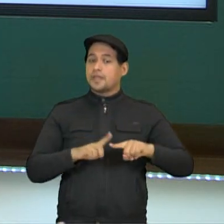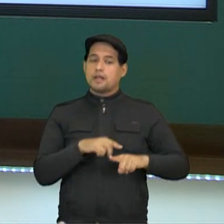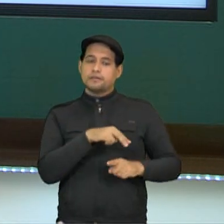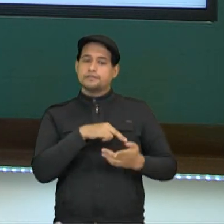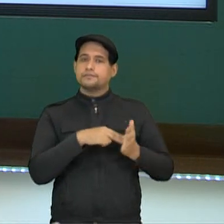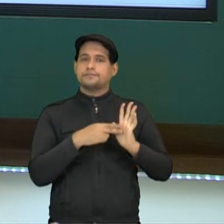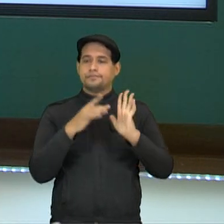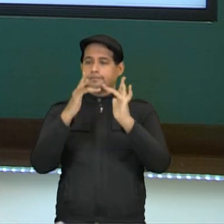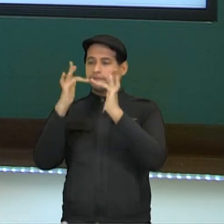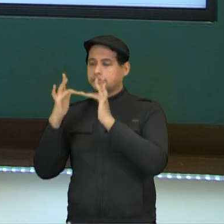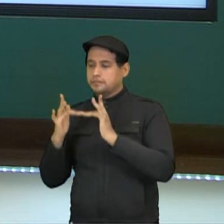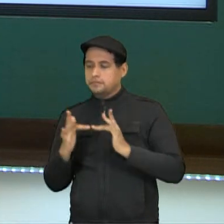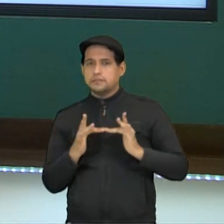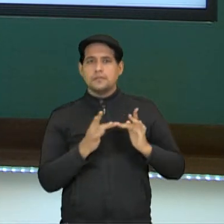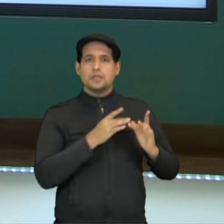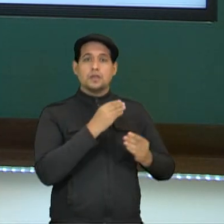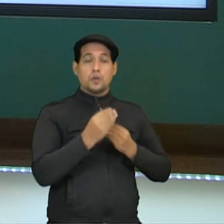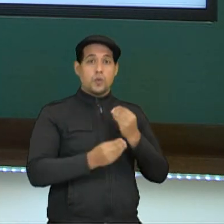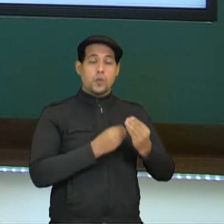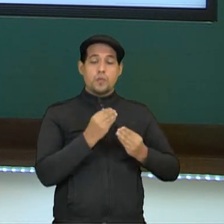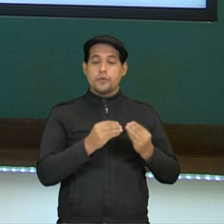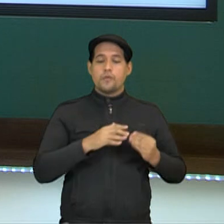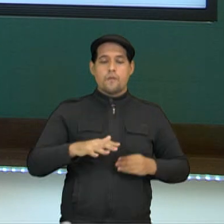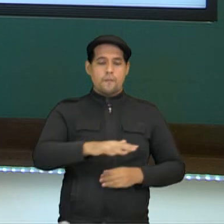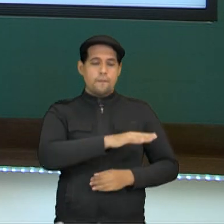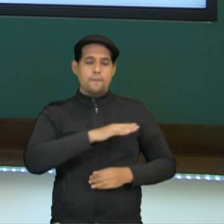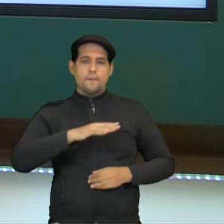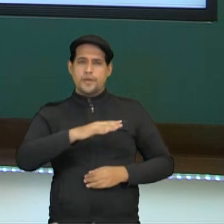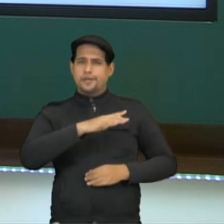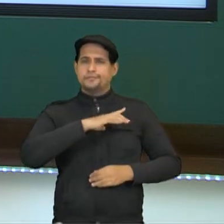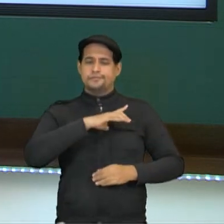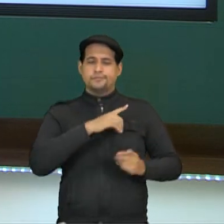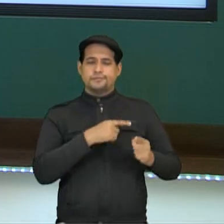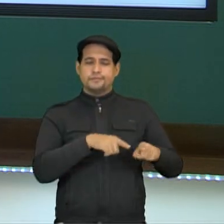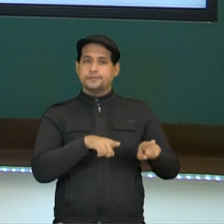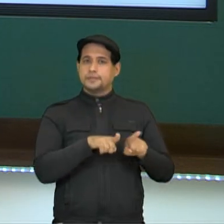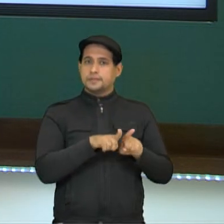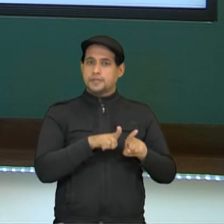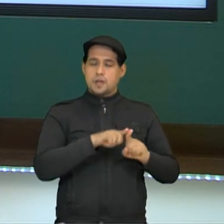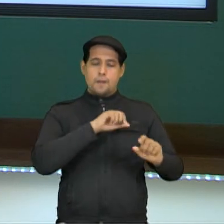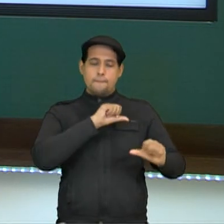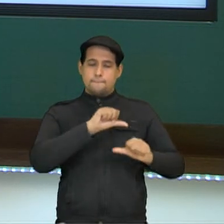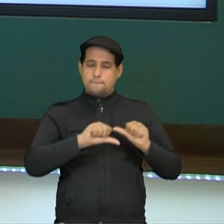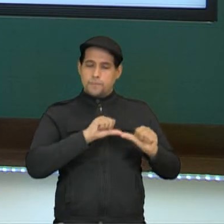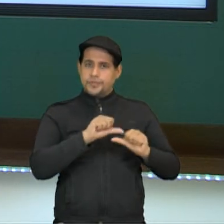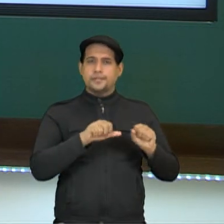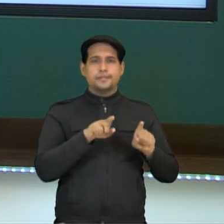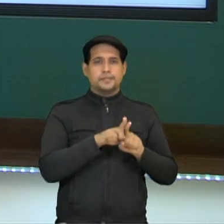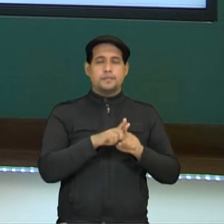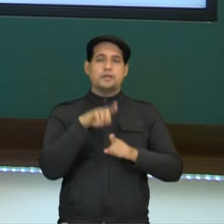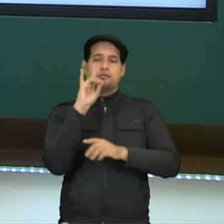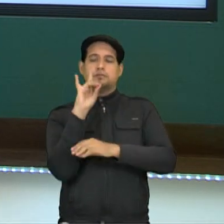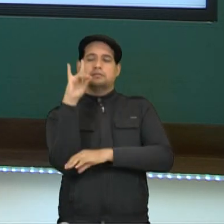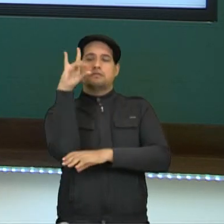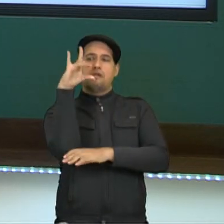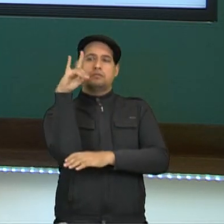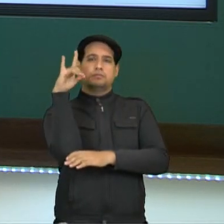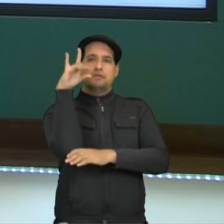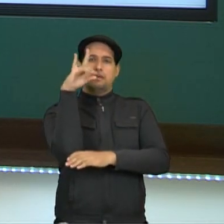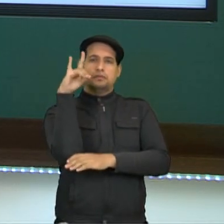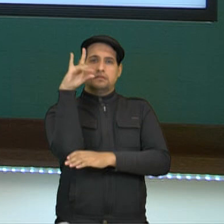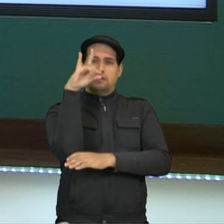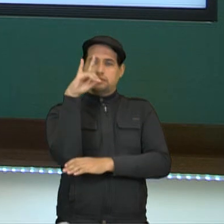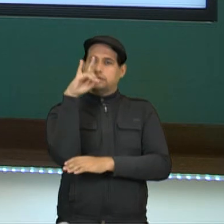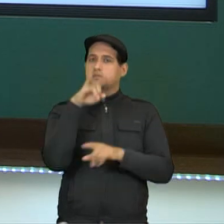é a relação de que o meio estava provocando essa modificação nas girafas.